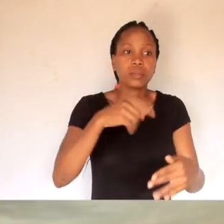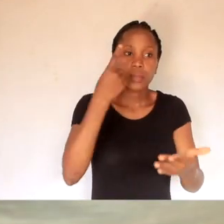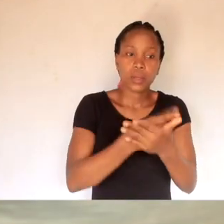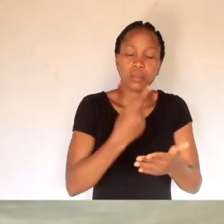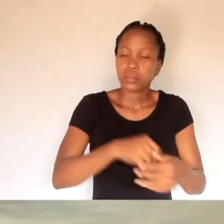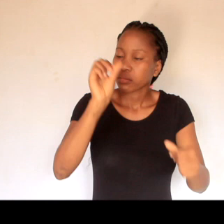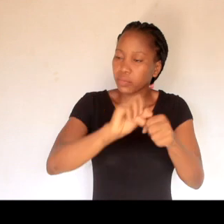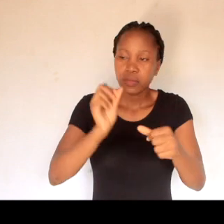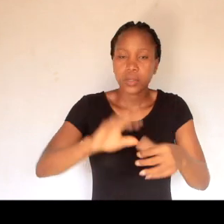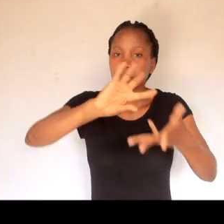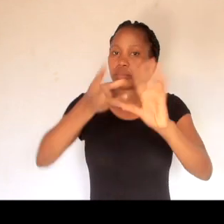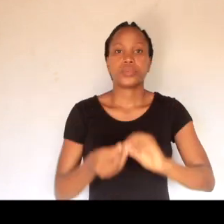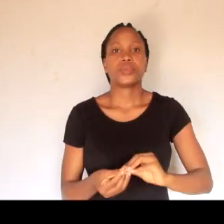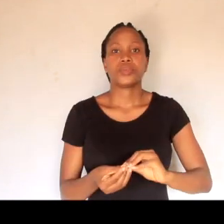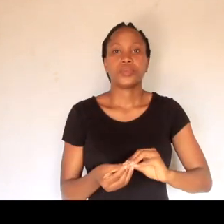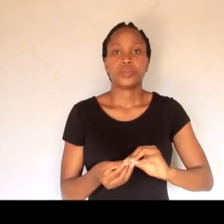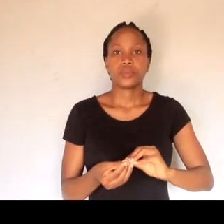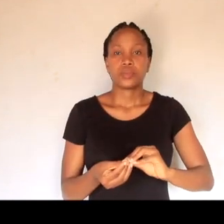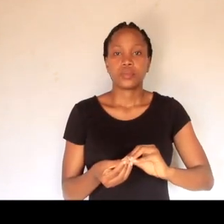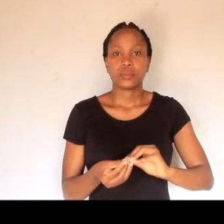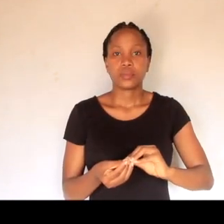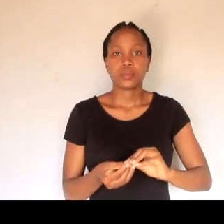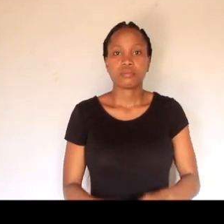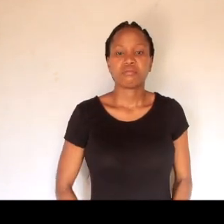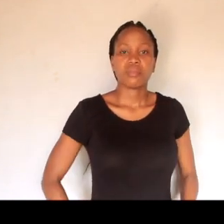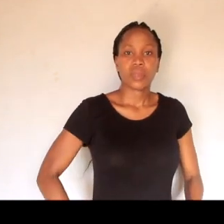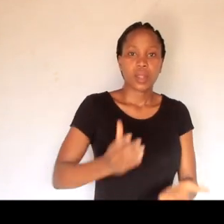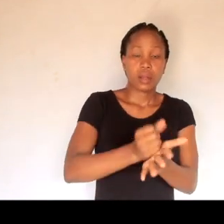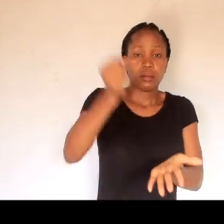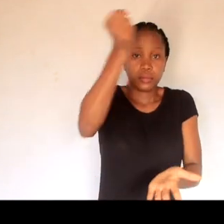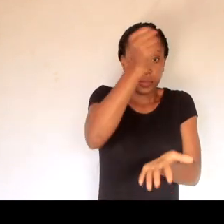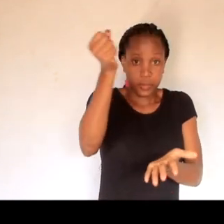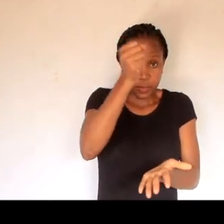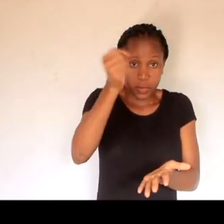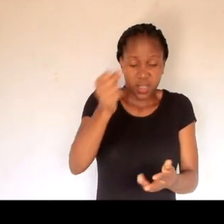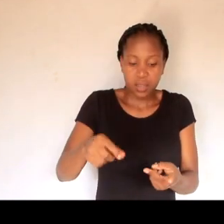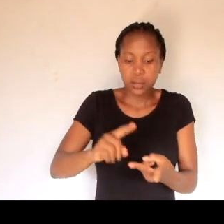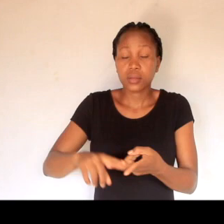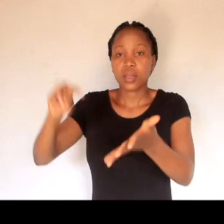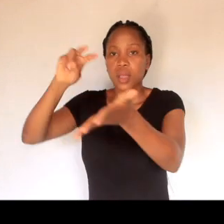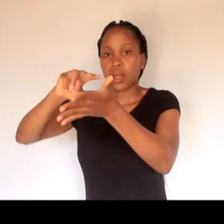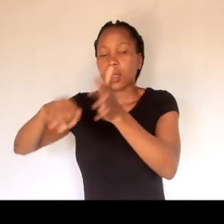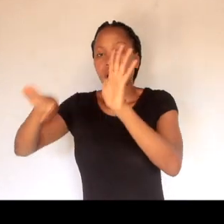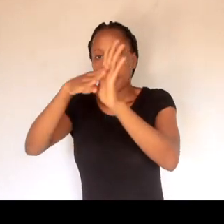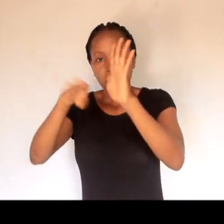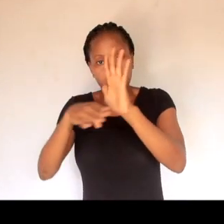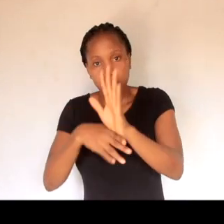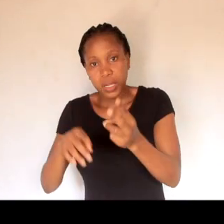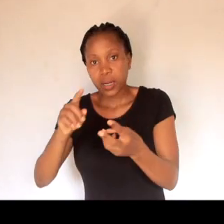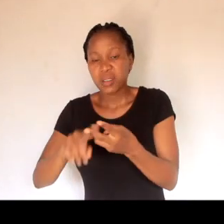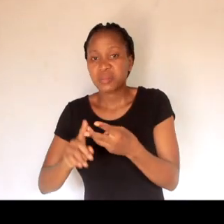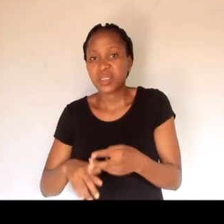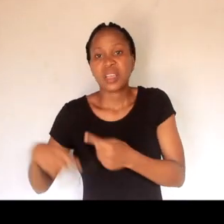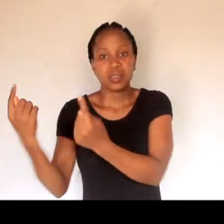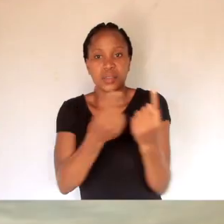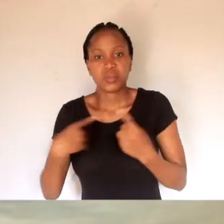fazer tudo. Não era preciso olhar para as finanças, era preciso olhar para os programas, era preciso olhar para questões